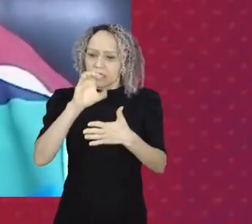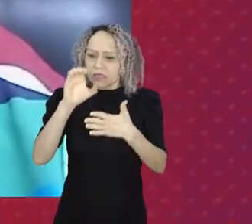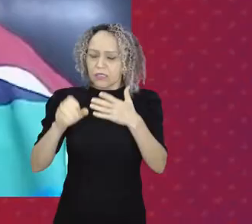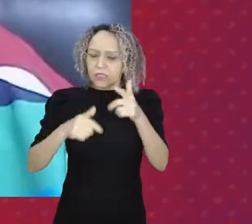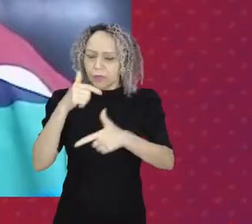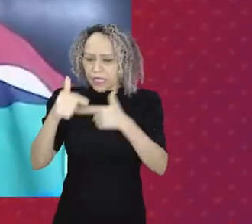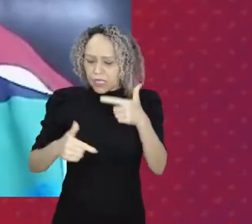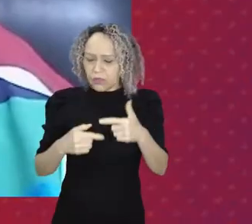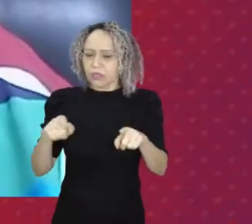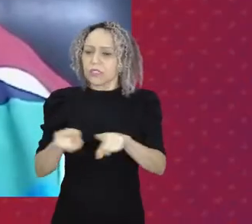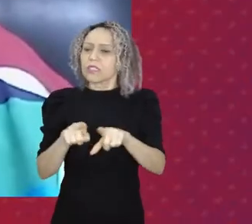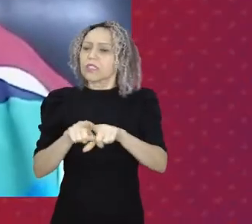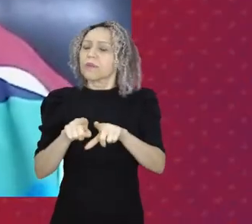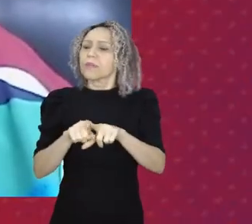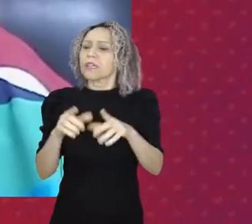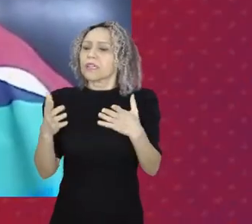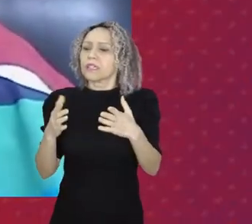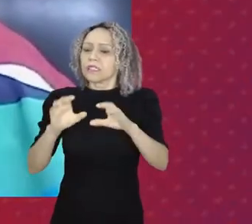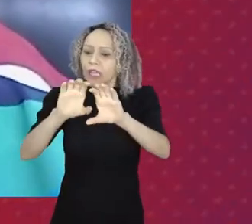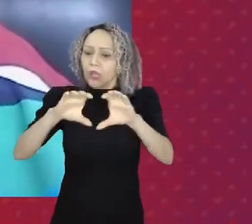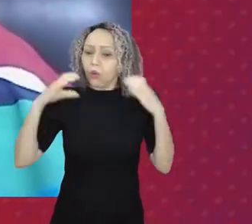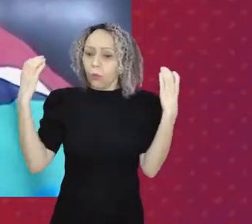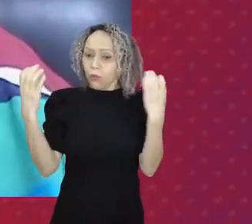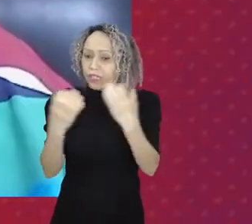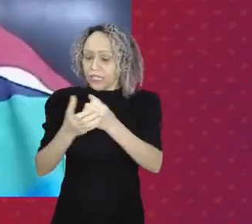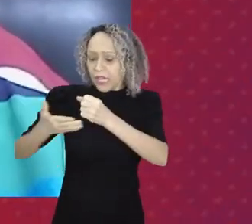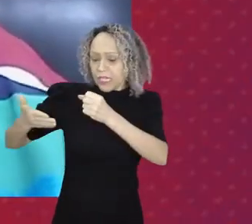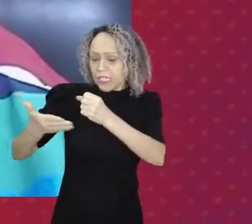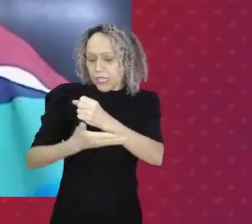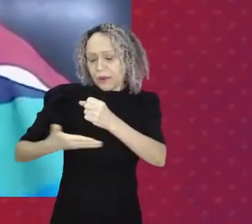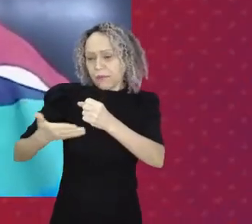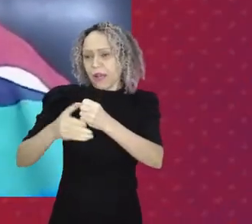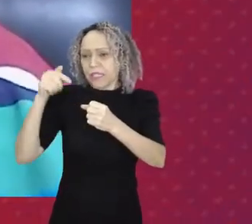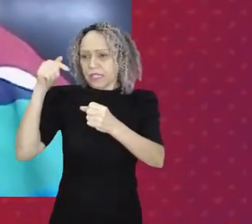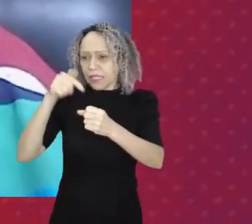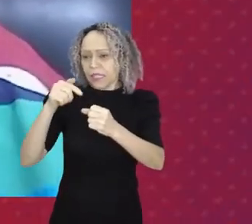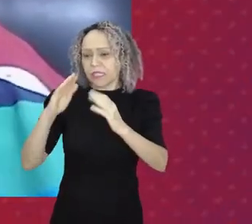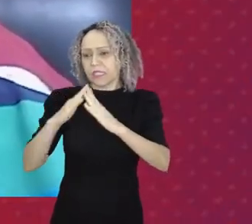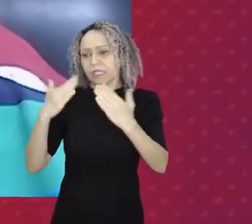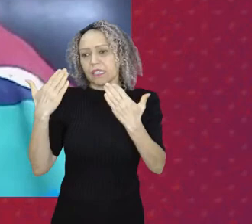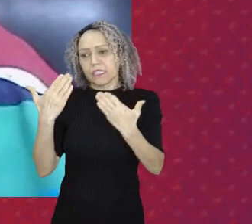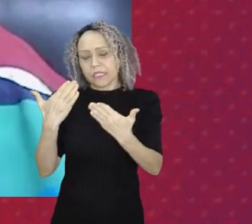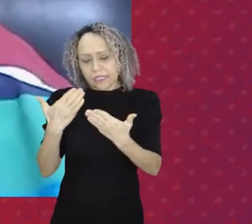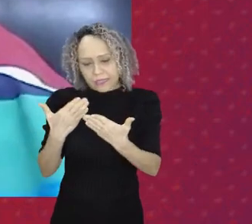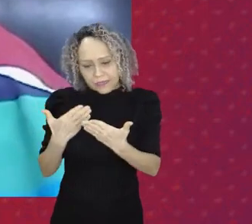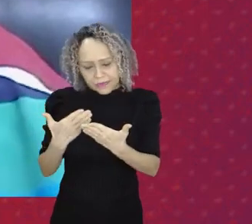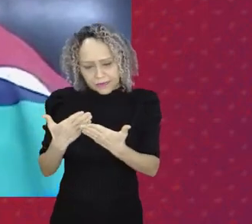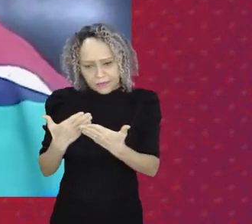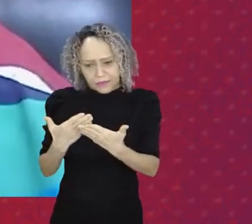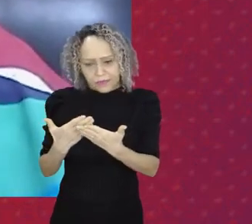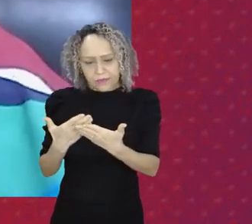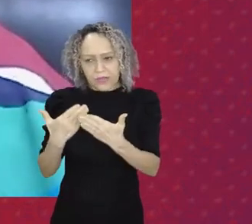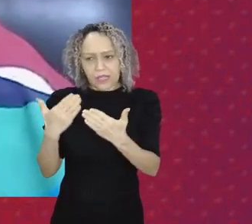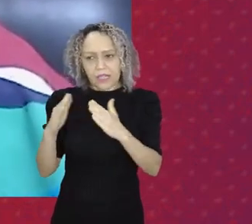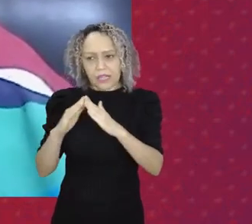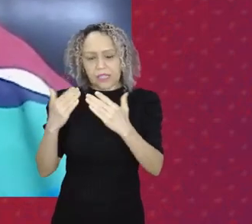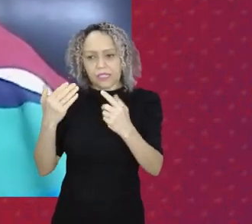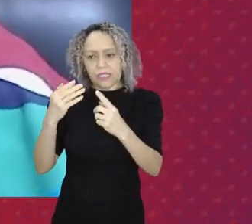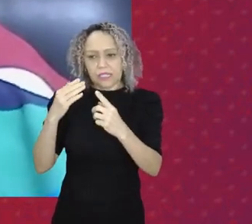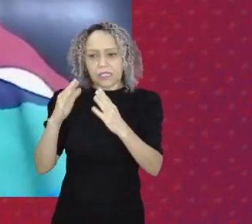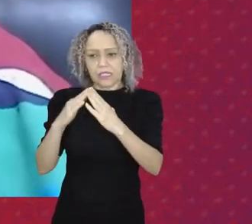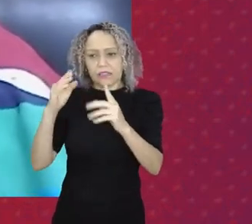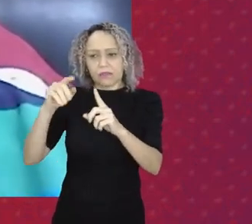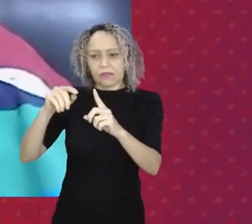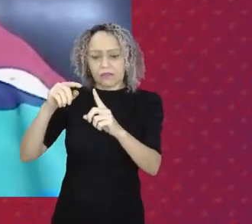sou desse mundo, eu venho dele, eu participo dele. E as mulheres e os homens que